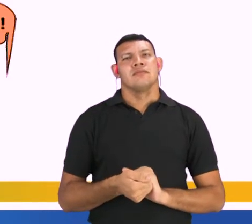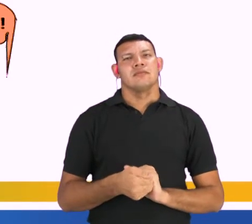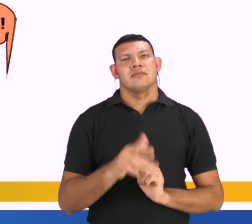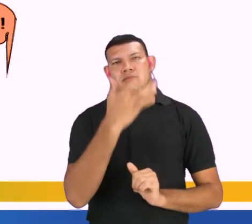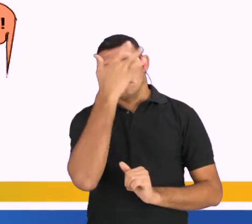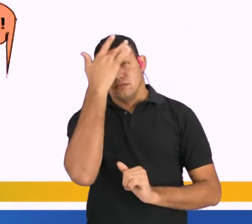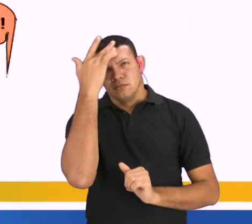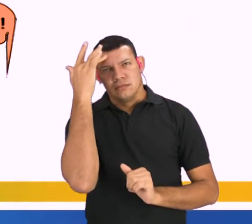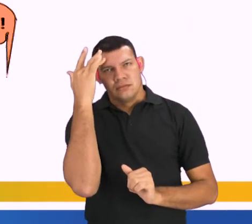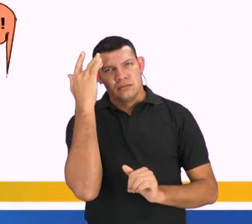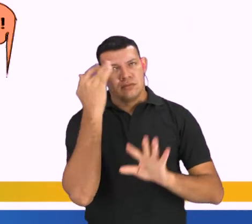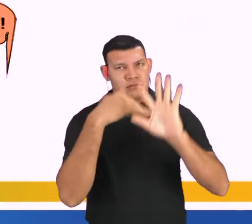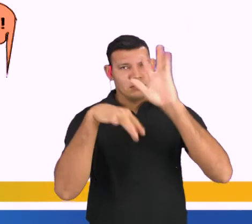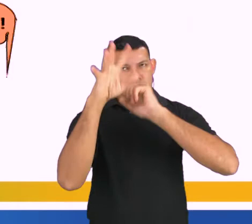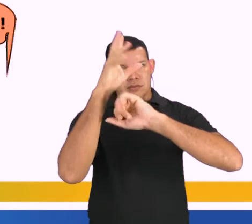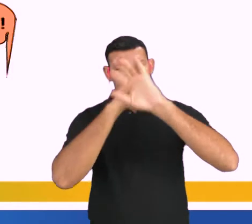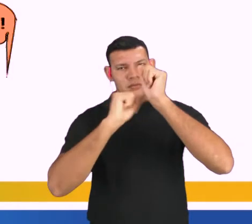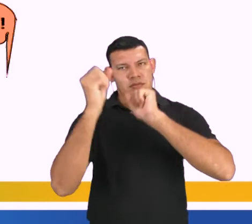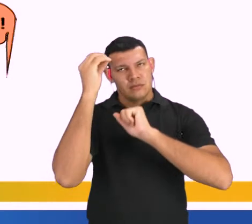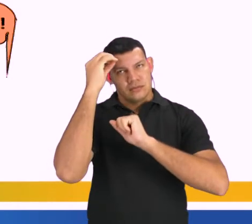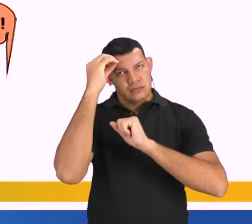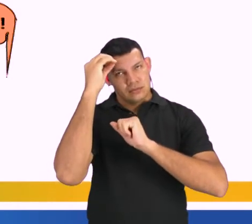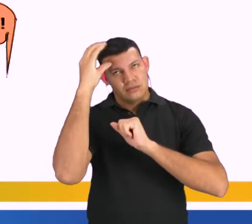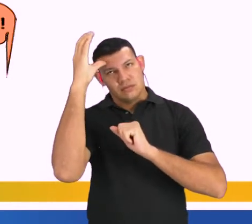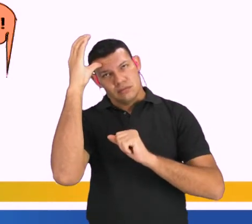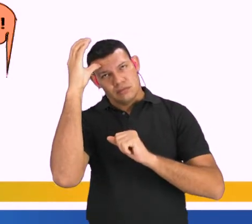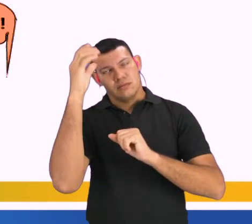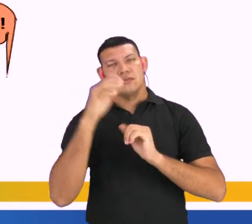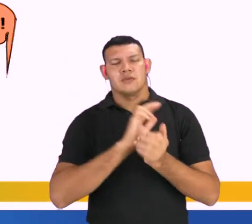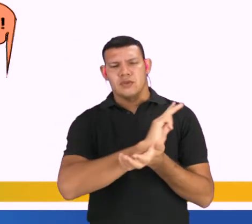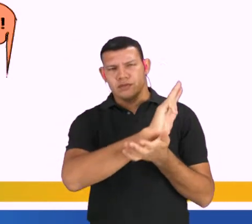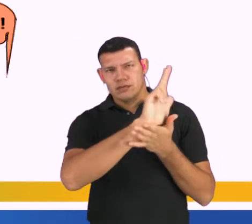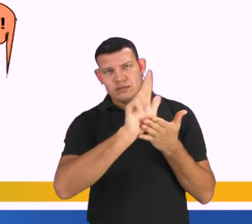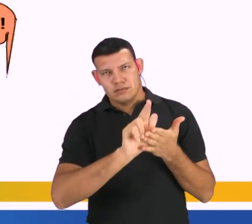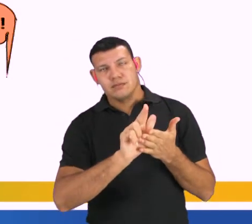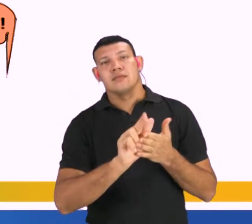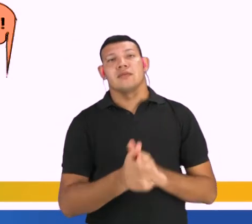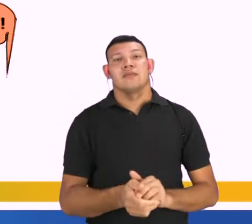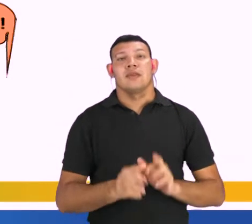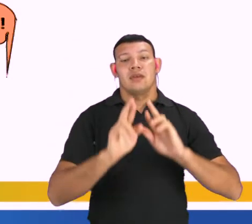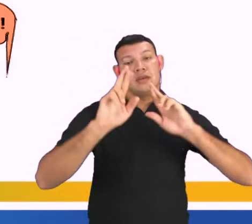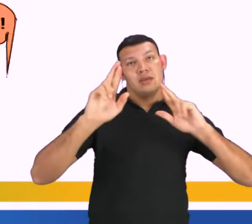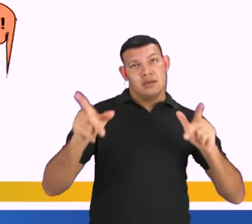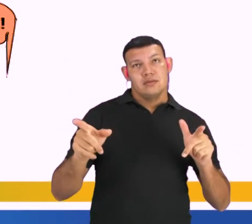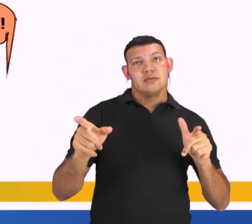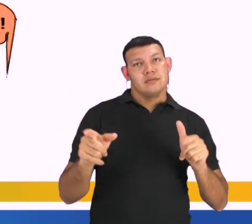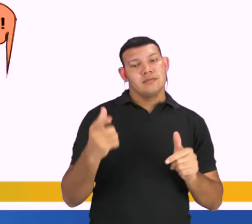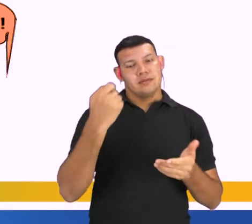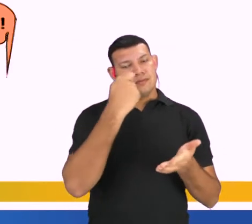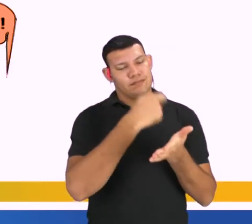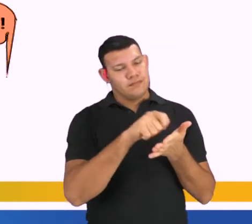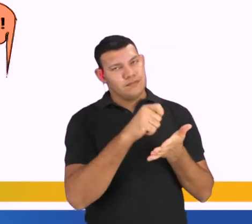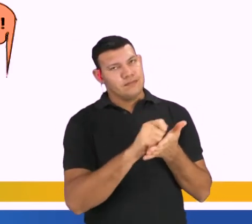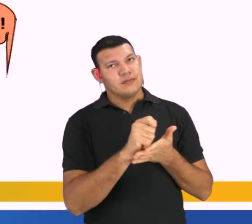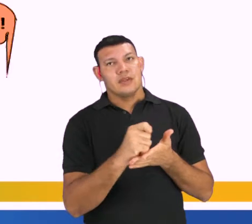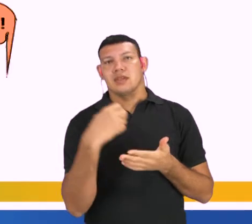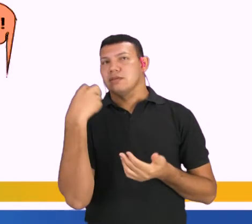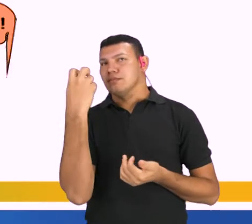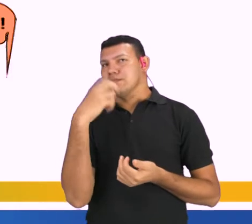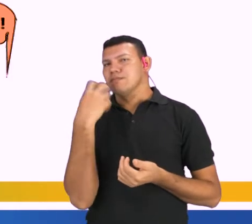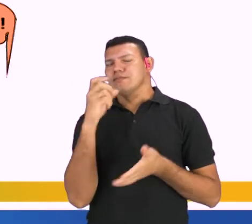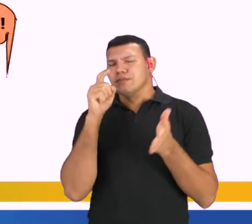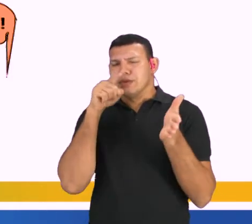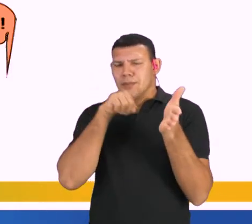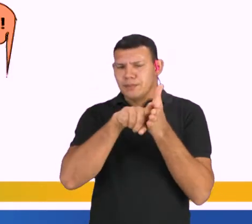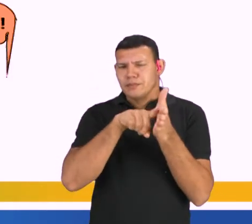quem está aprendendo um novo conhecimento, etc. Essas diferenças da linguagem escrita e oral são interessantes se a gente